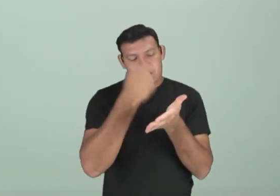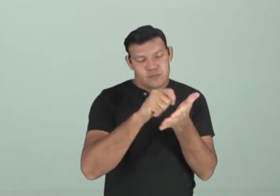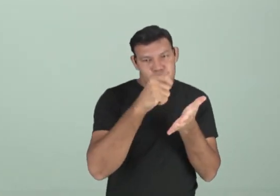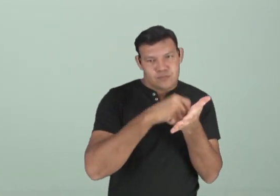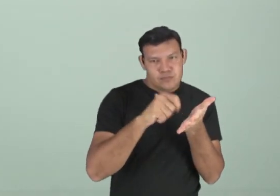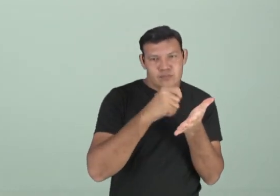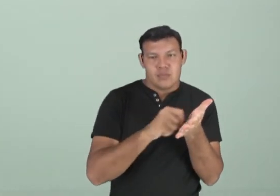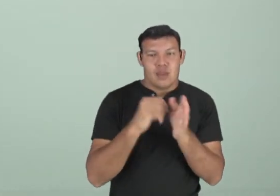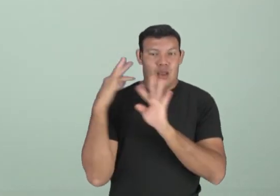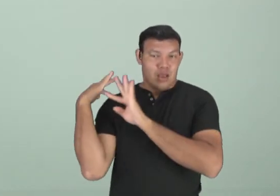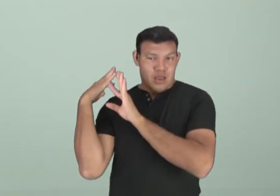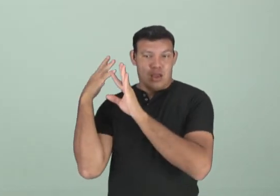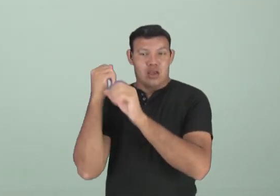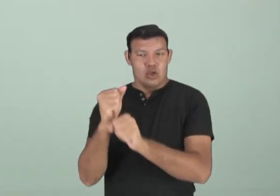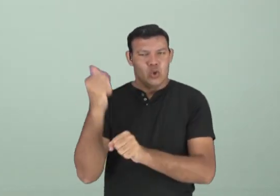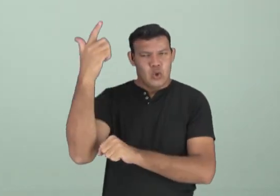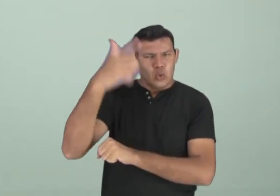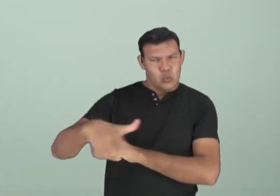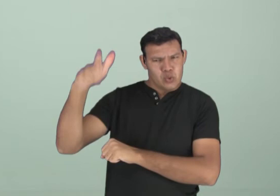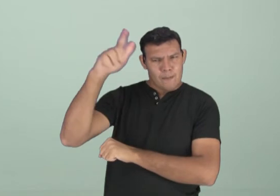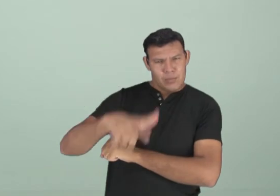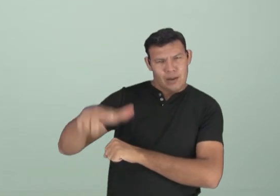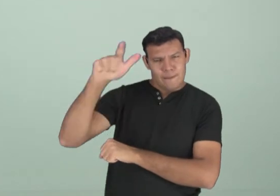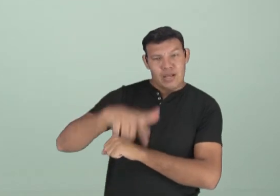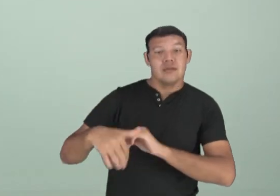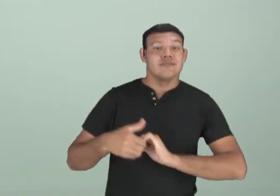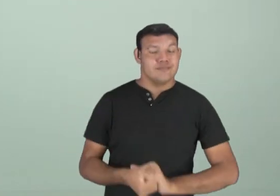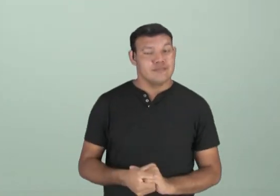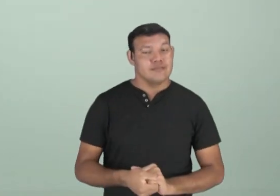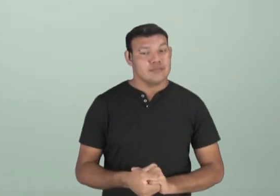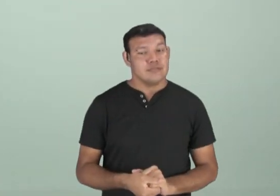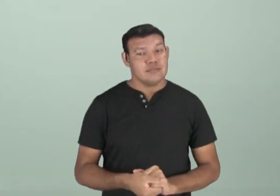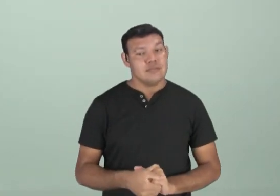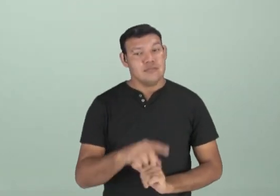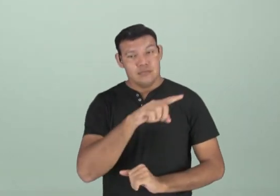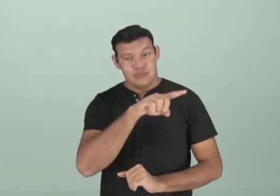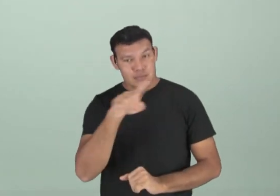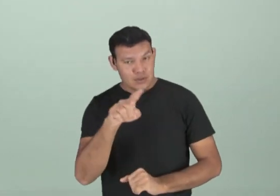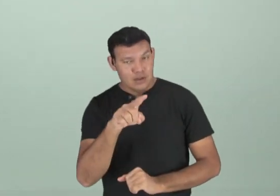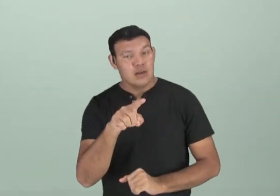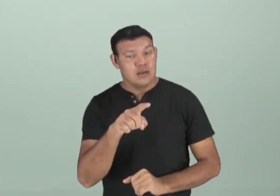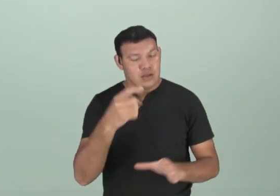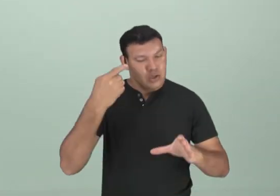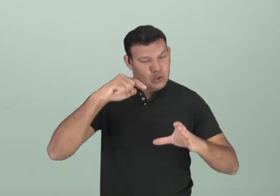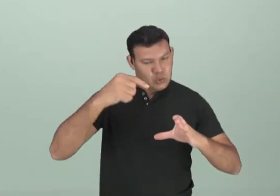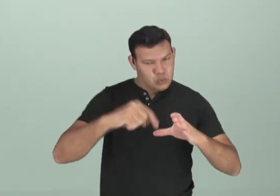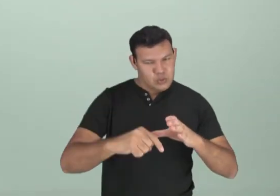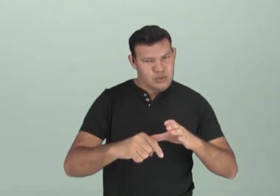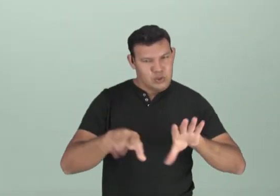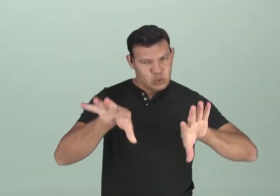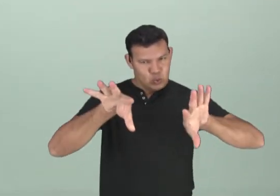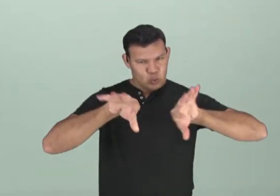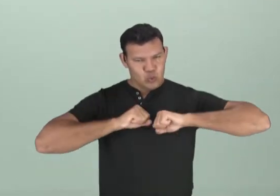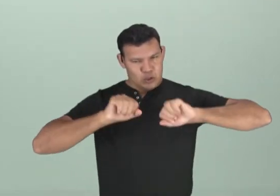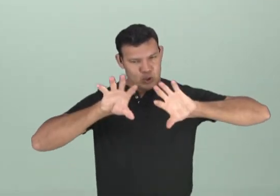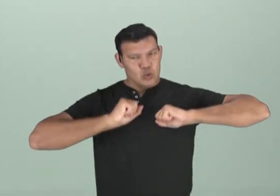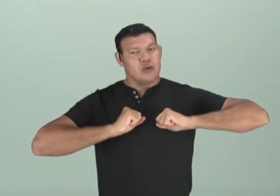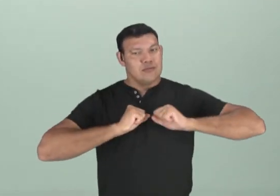anotações, revisem quantas vezes for preciso para que vocês tenham